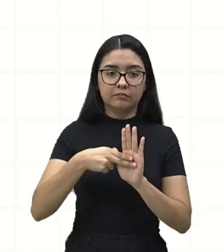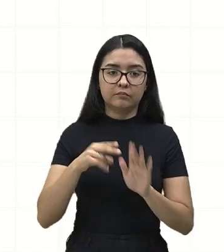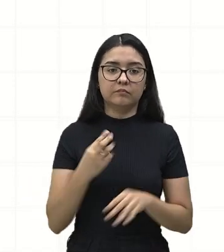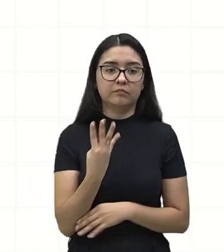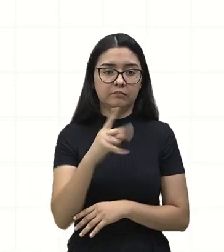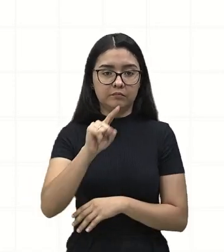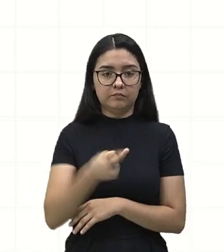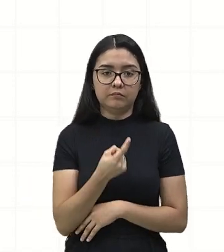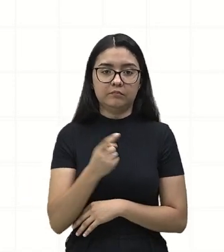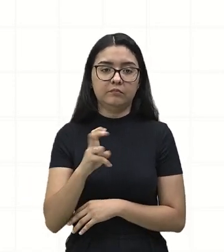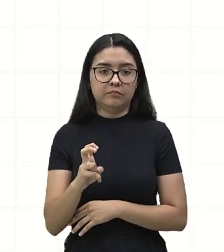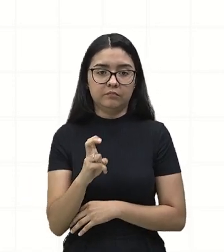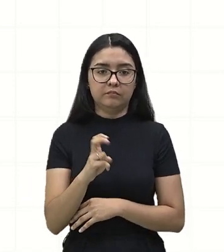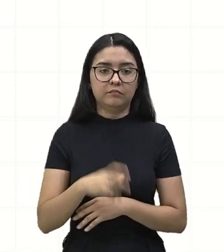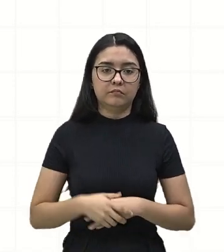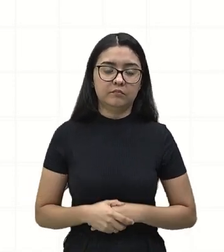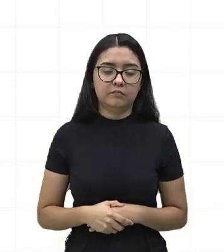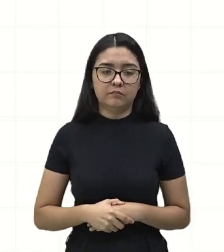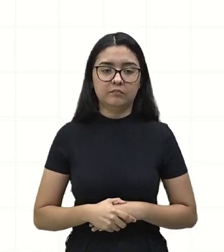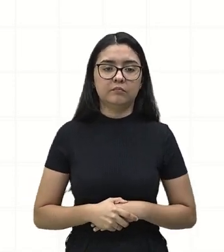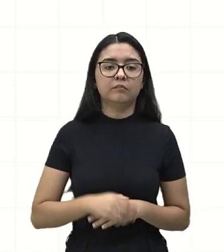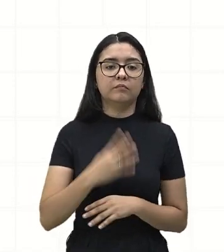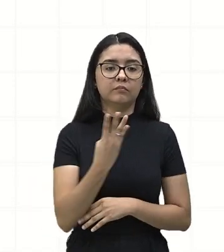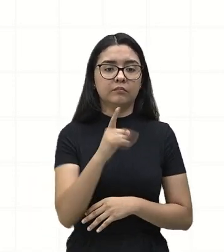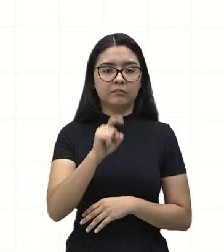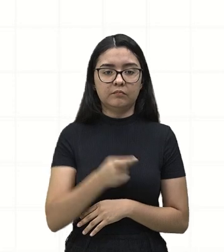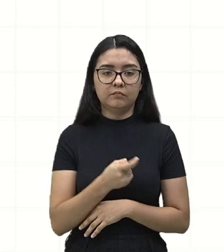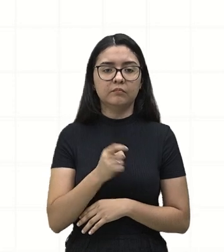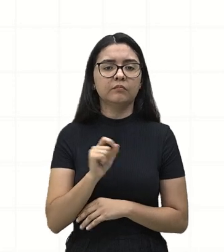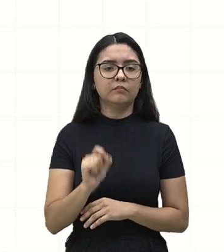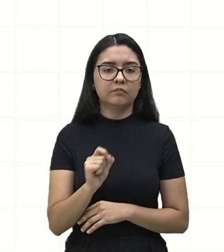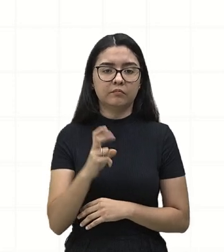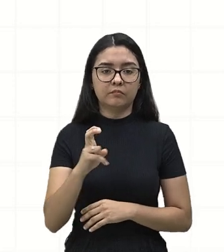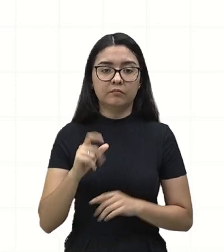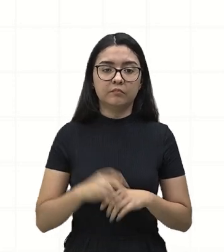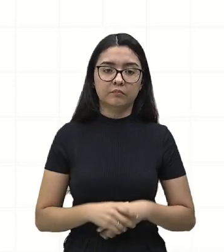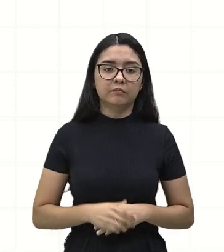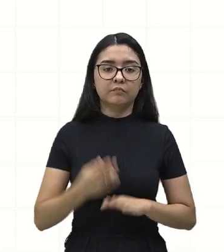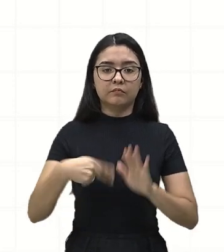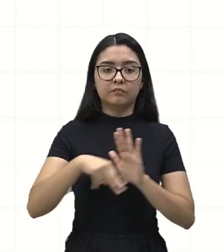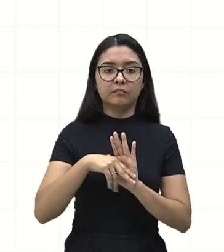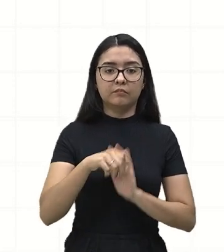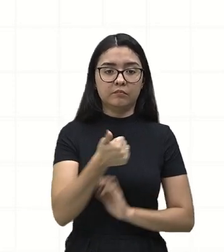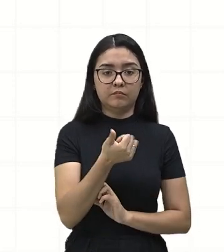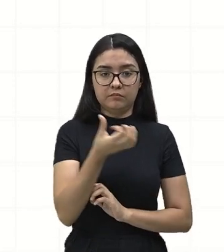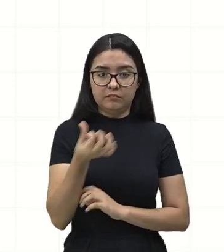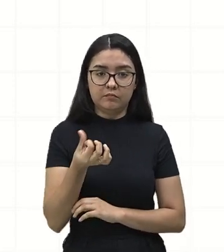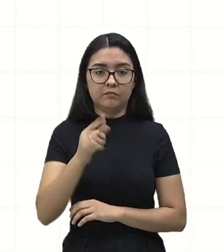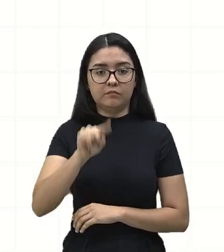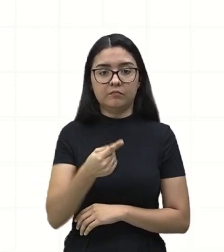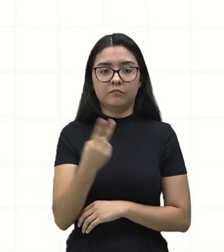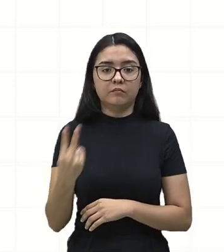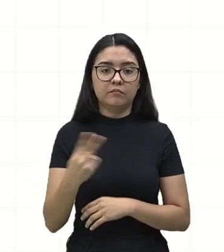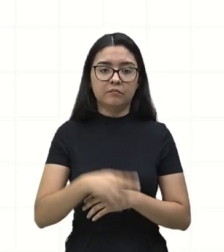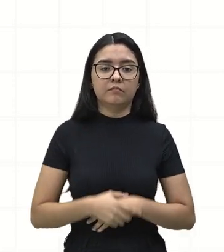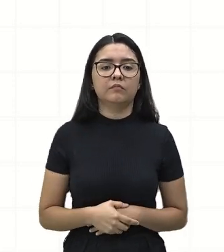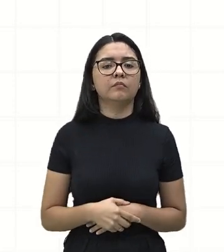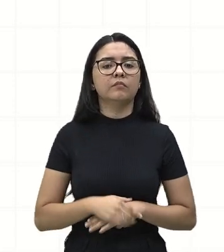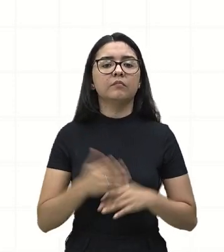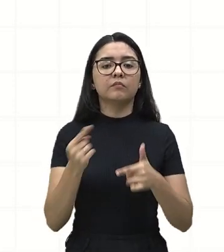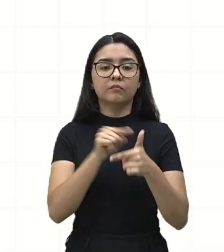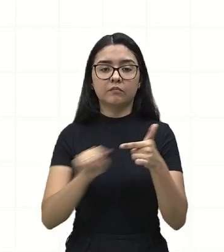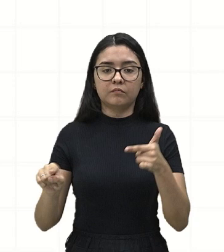Passando esse 4, vai dar 5,4 vezes 3, dá 16,2. 16,2 dividido